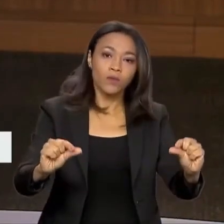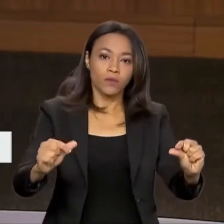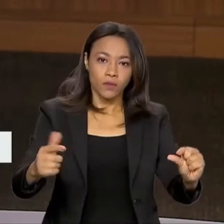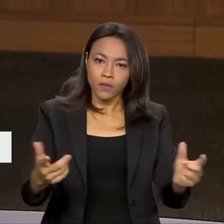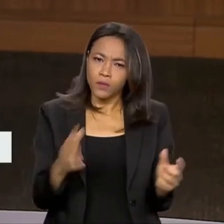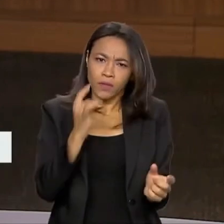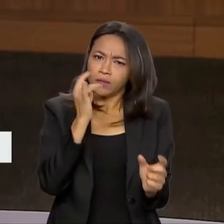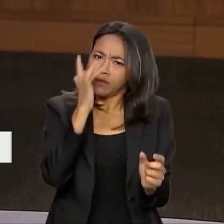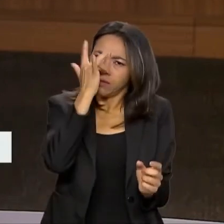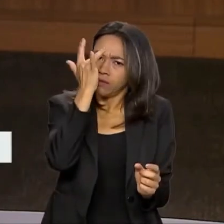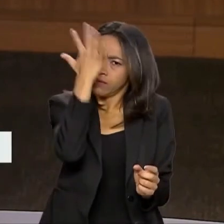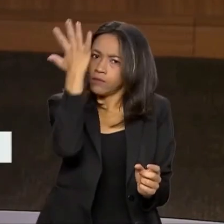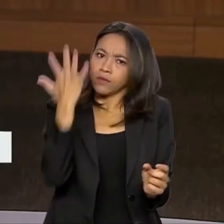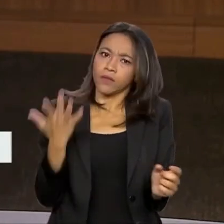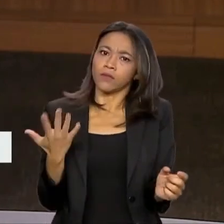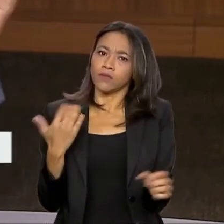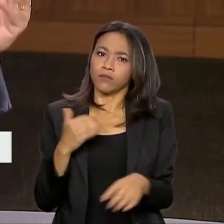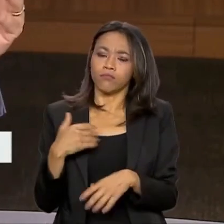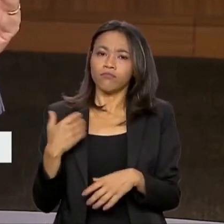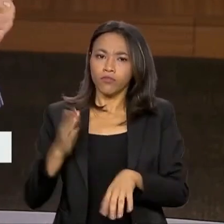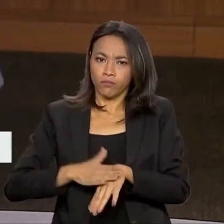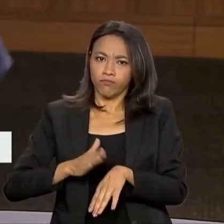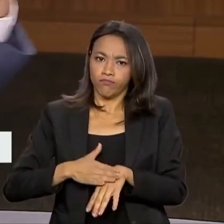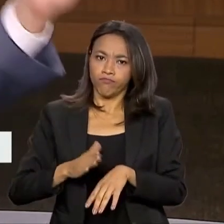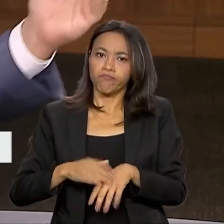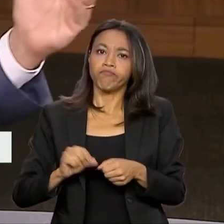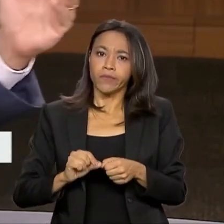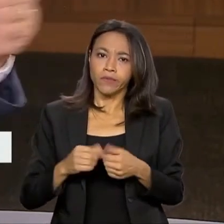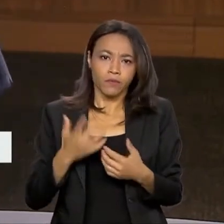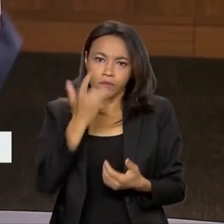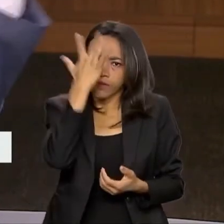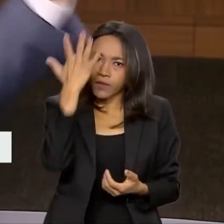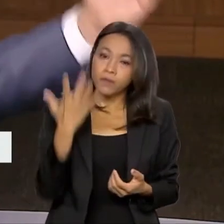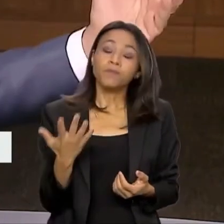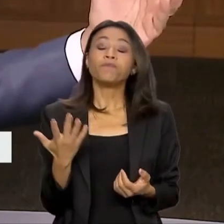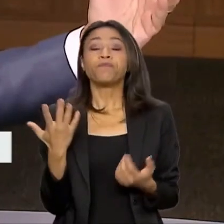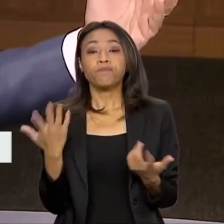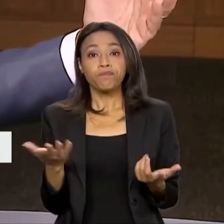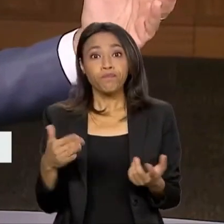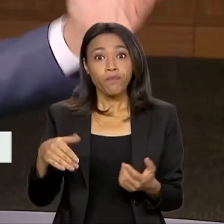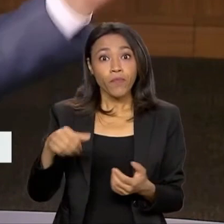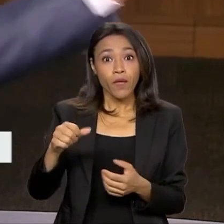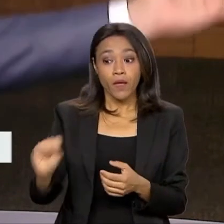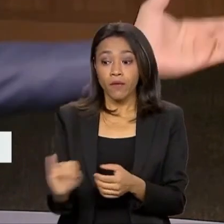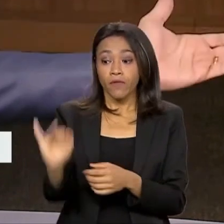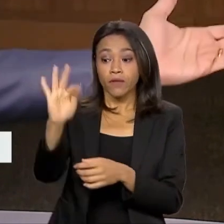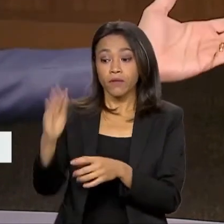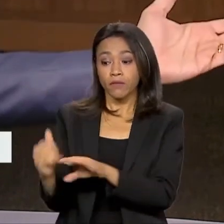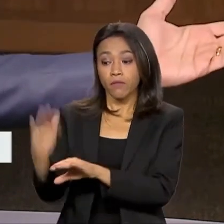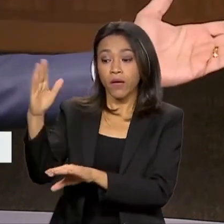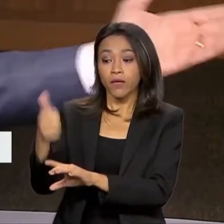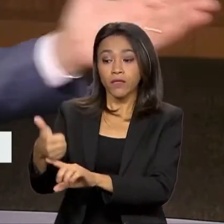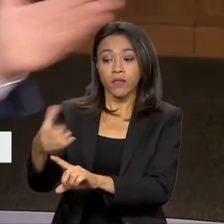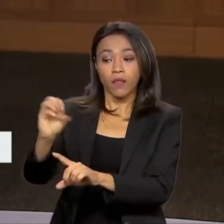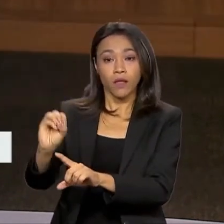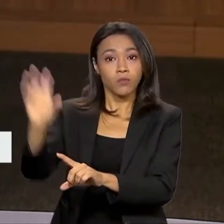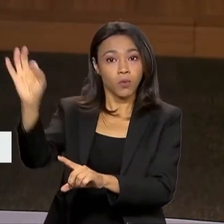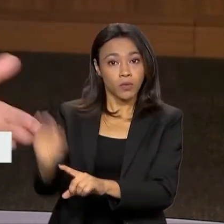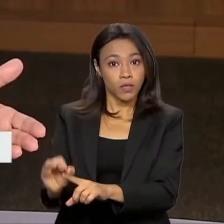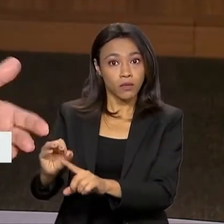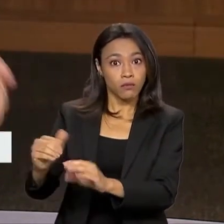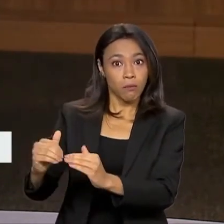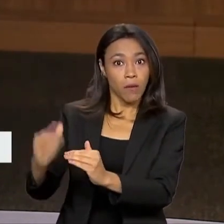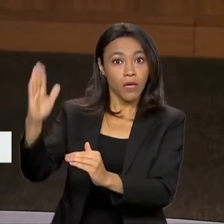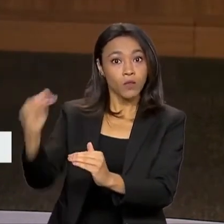simples de ser feita mas o fato é que é inflação que estava em mais de 10% a pouco tempo atrás hoje